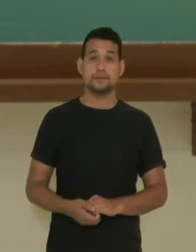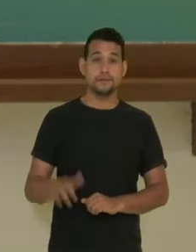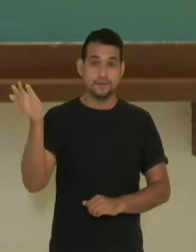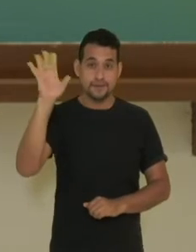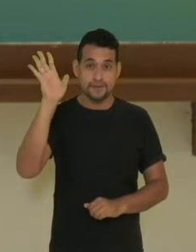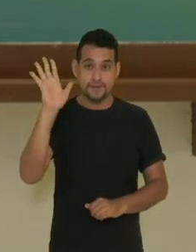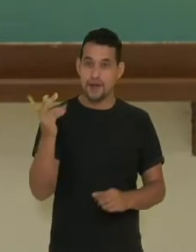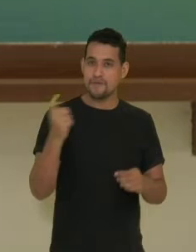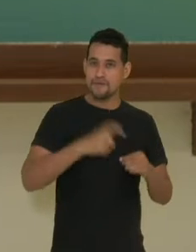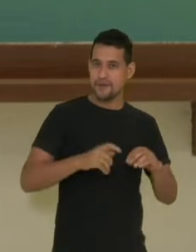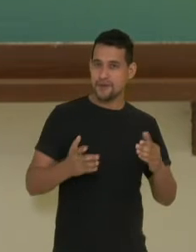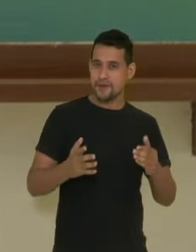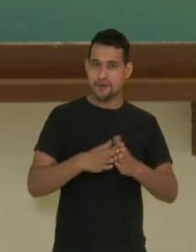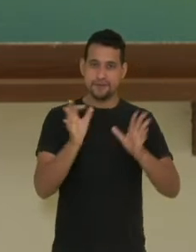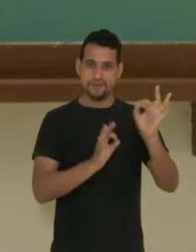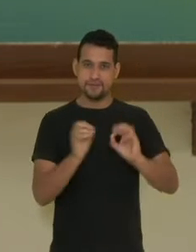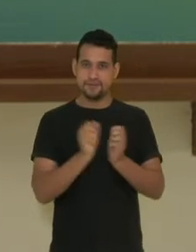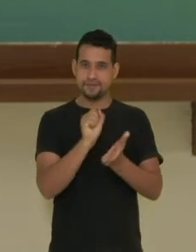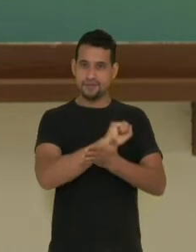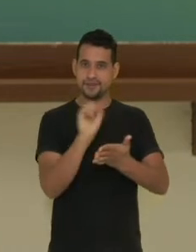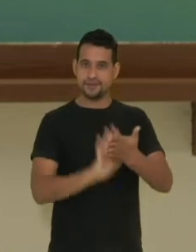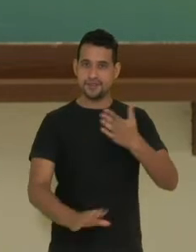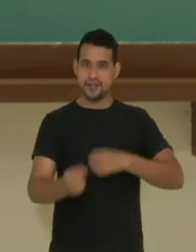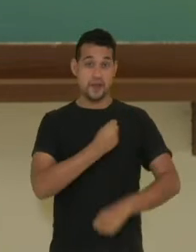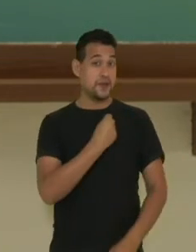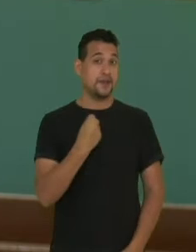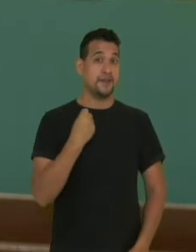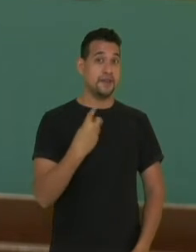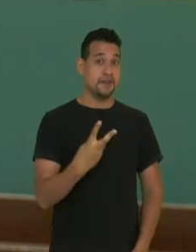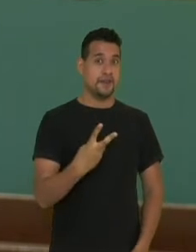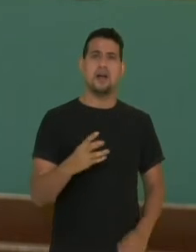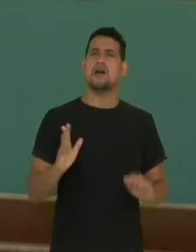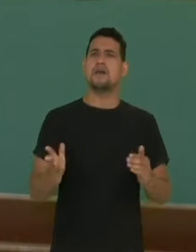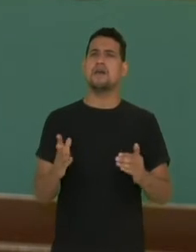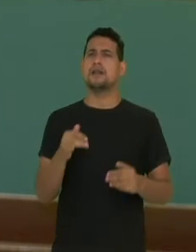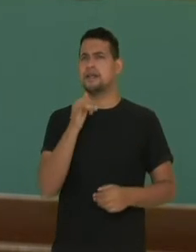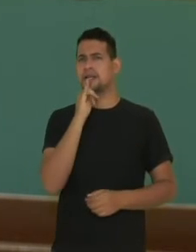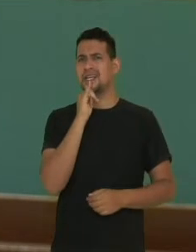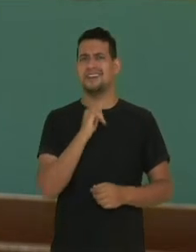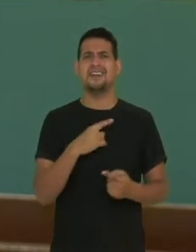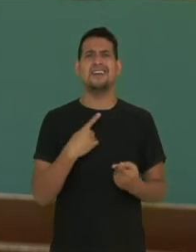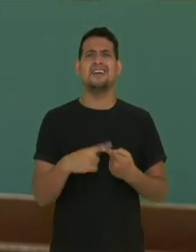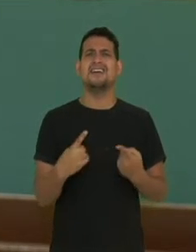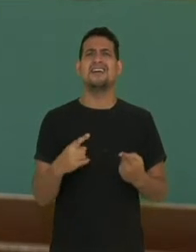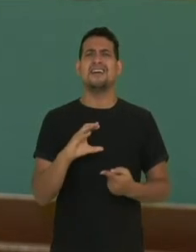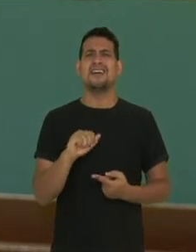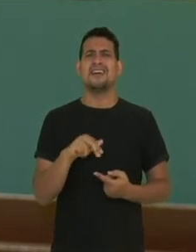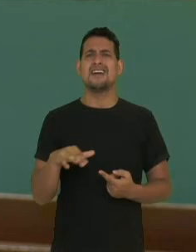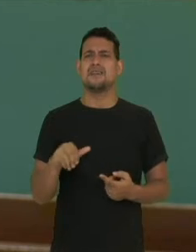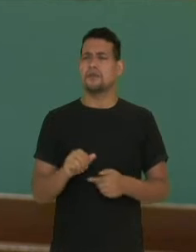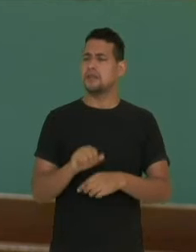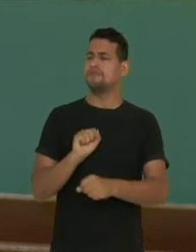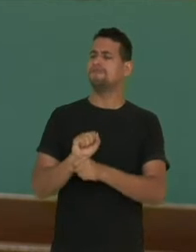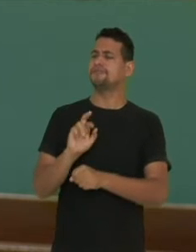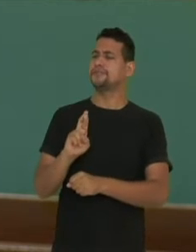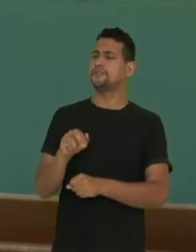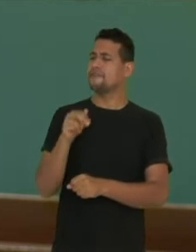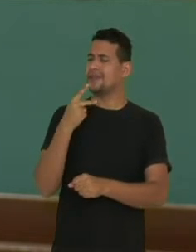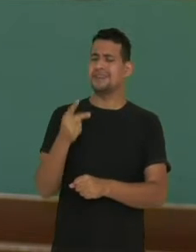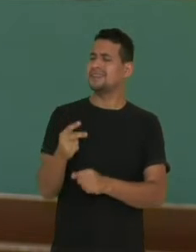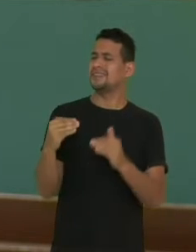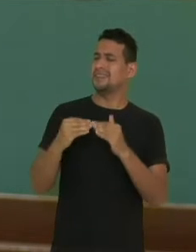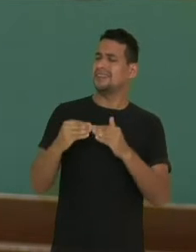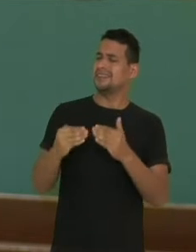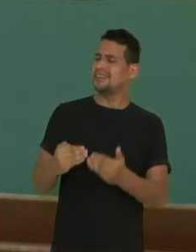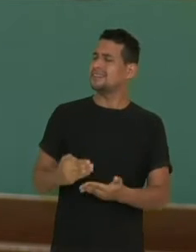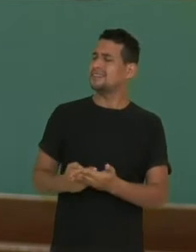Olá, voltei gabaritar contigo atividade 2. A questão é, por que Camila repreendeu Rita e disse que era imprudente